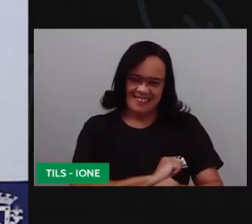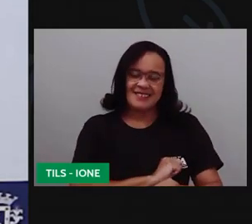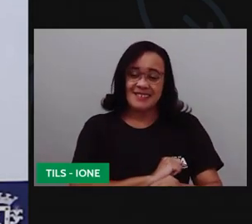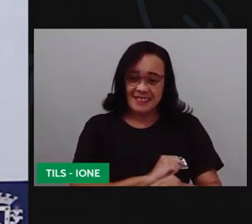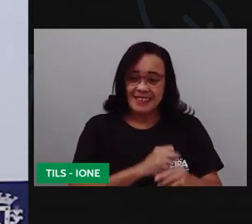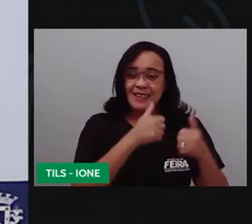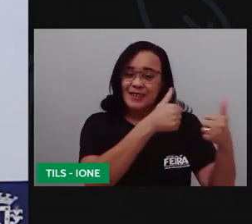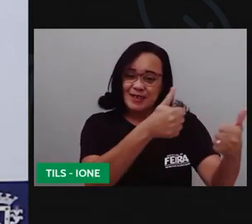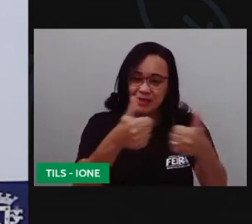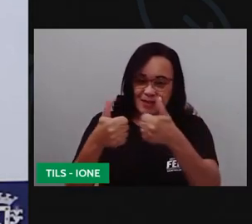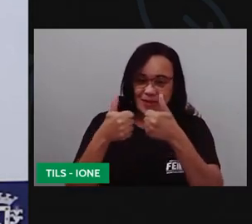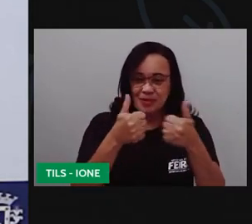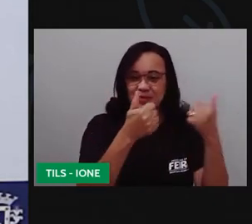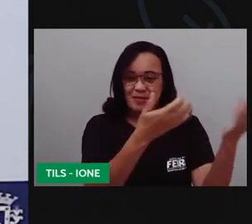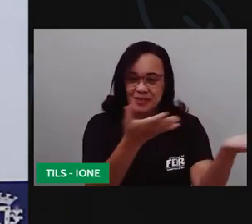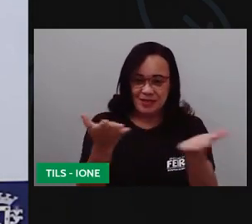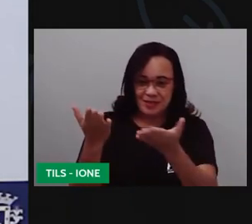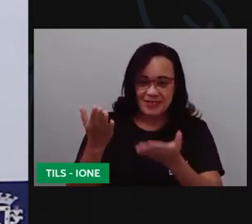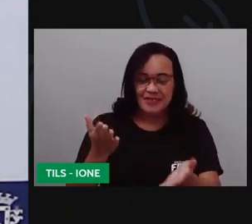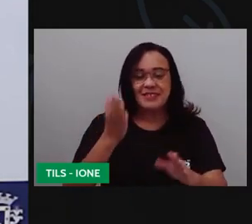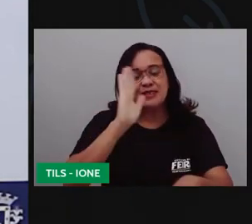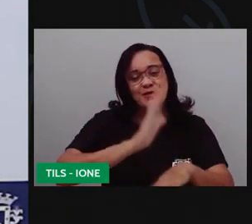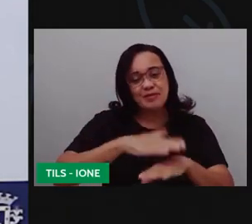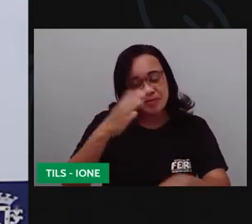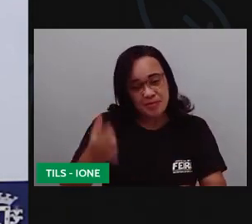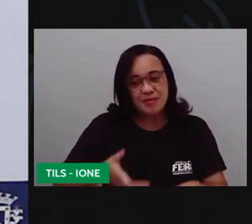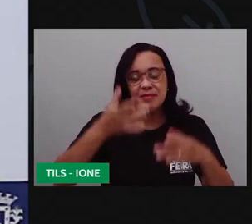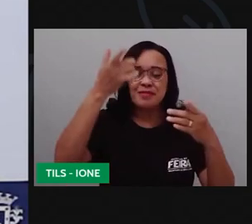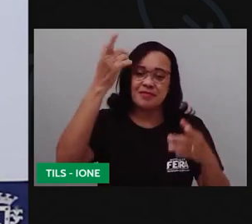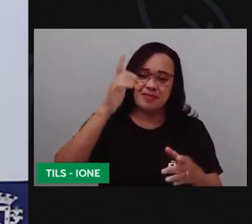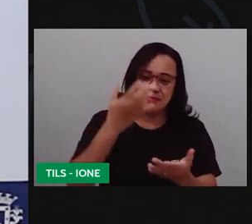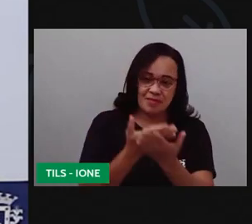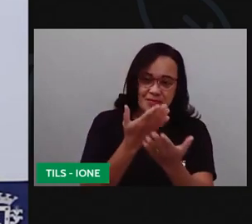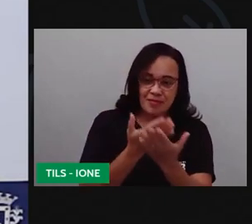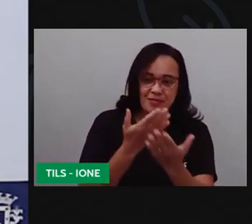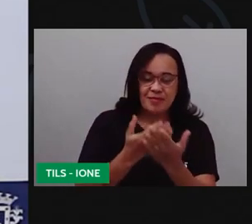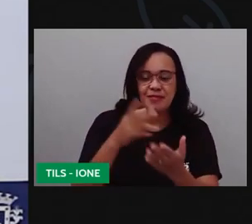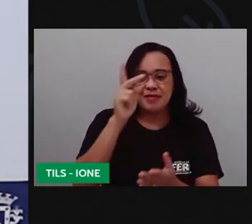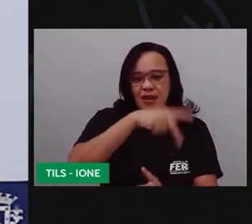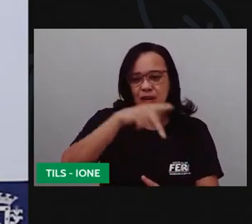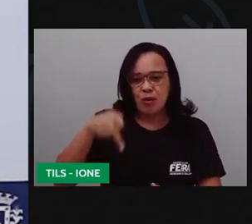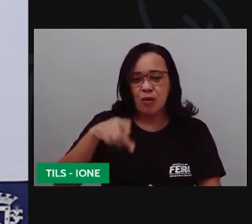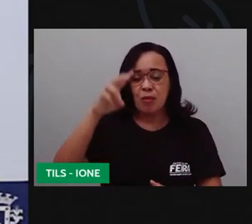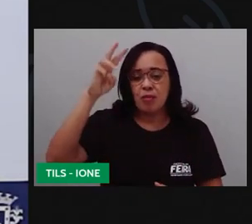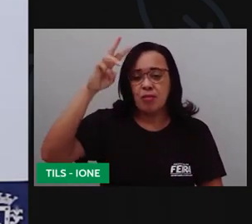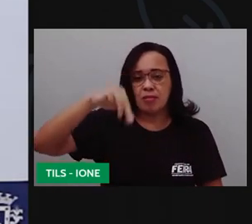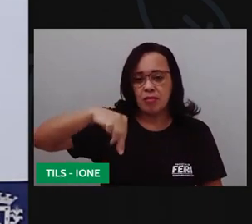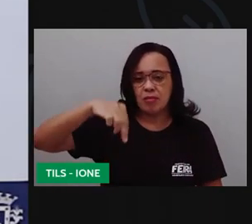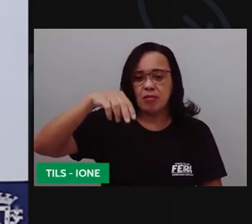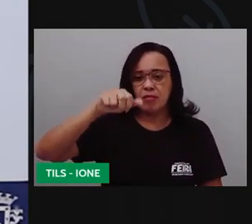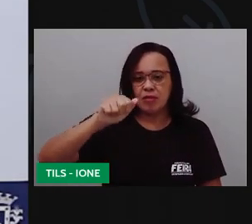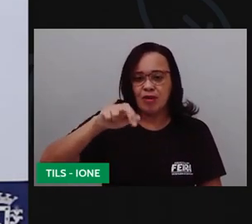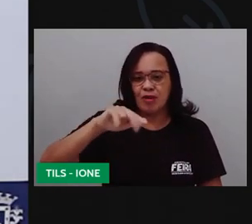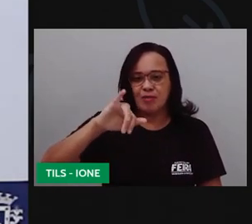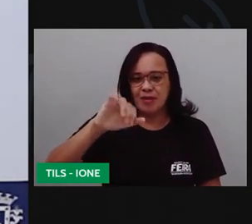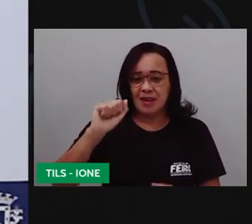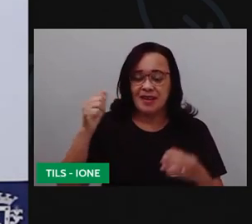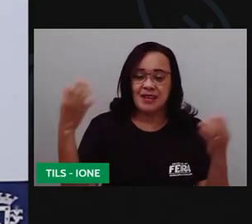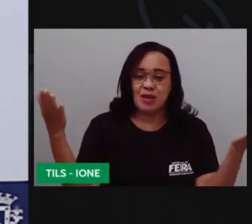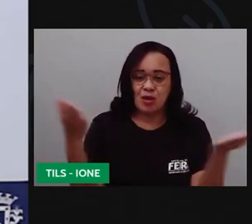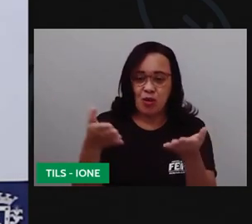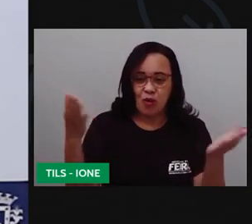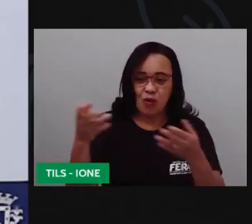amores, tudo bem com vocês? Mais uma aula aí com Pró Maria. Hoje, né, estamos aqui com uma visita